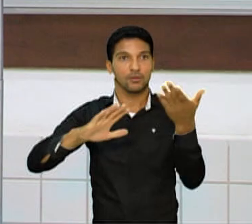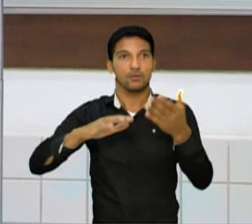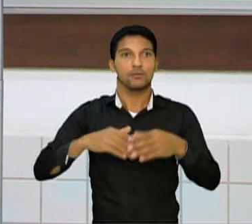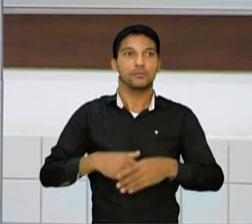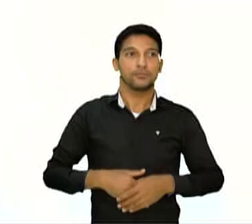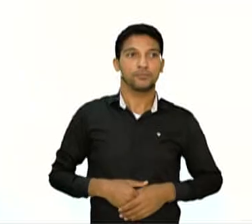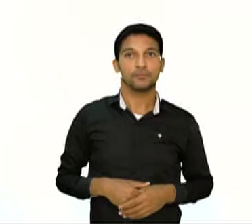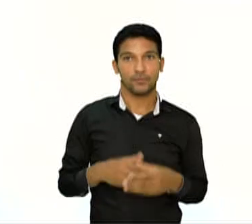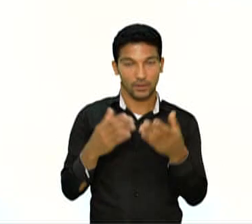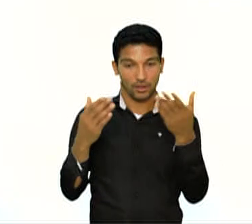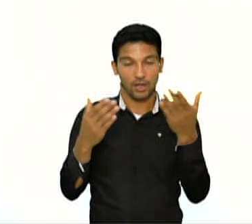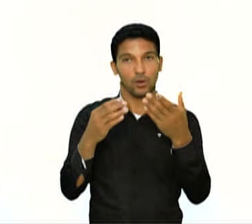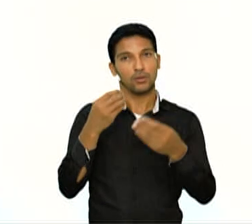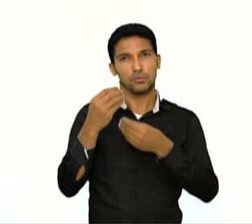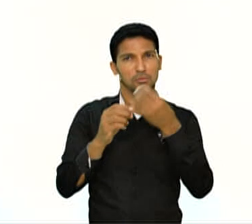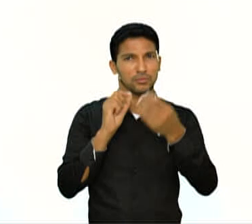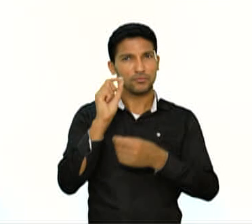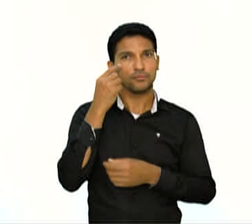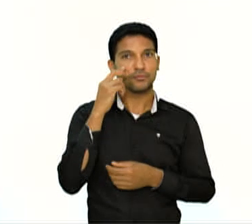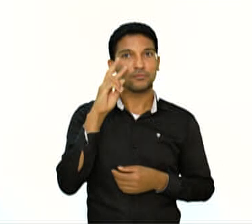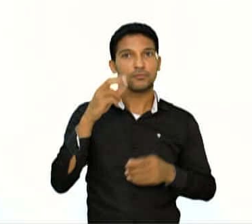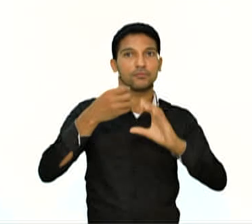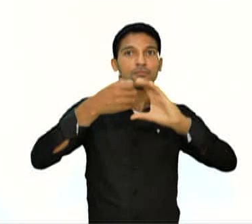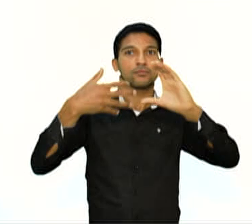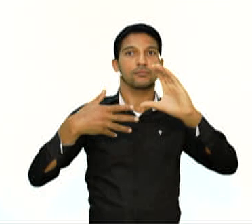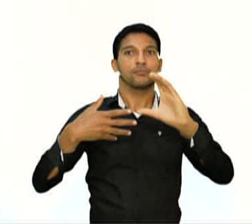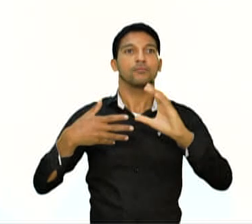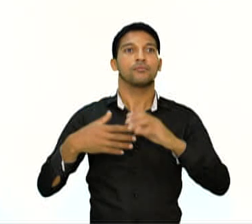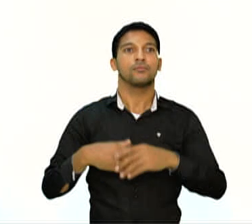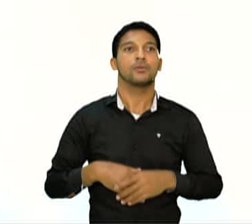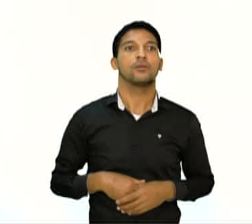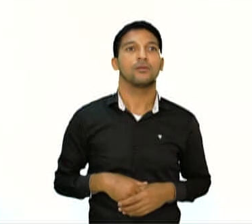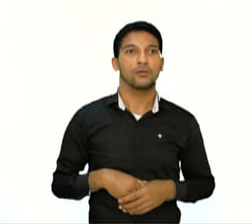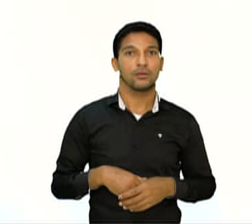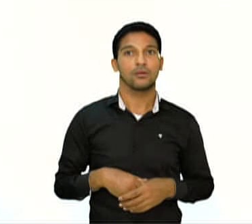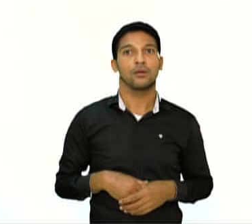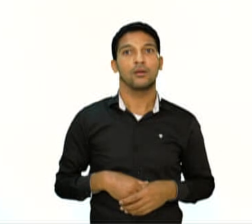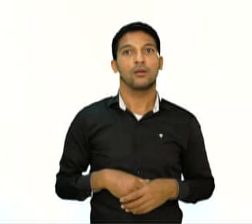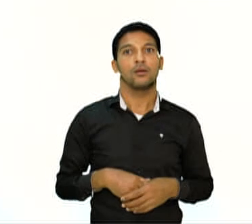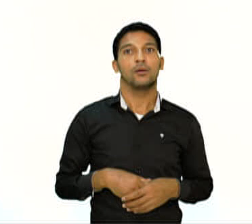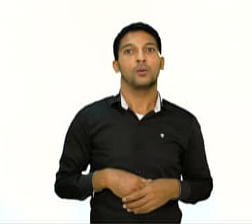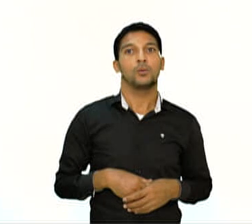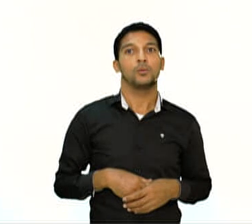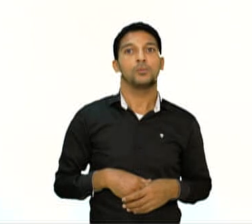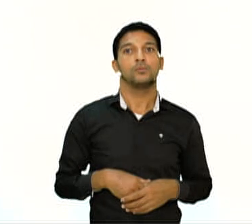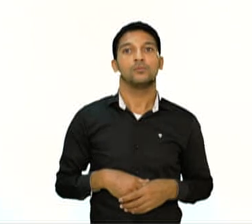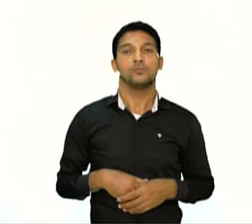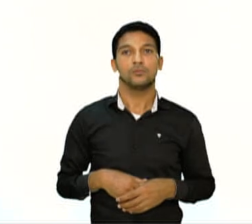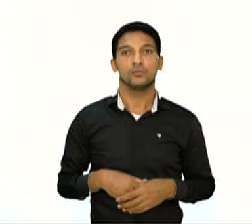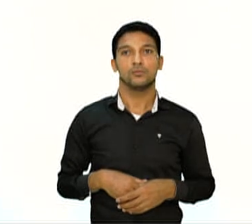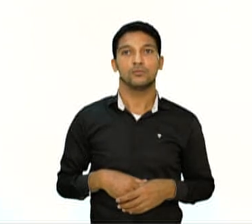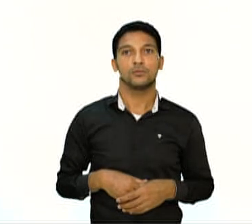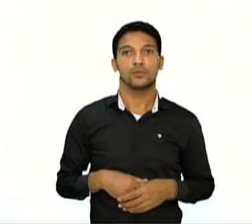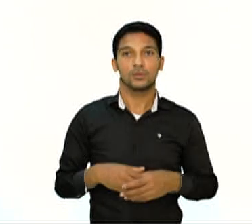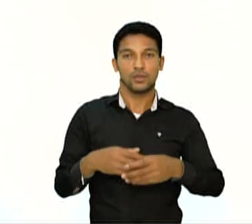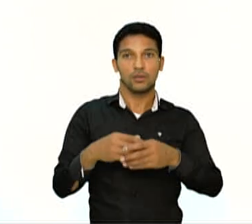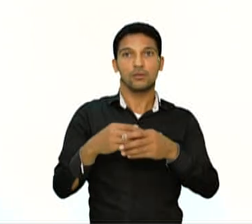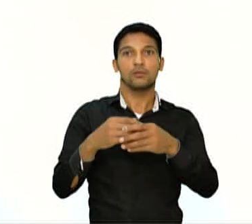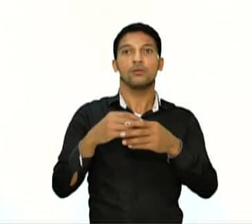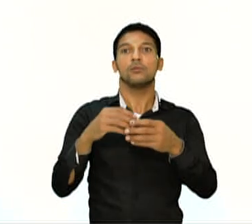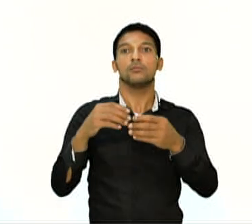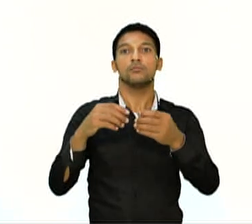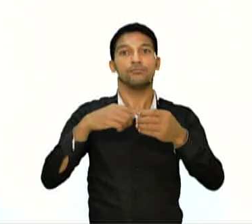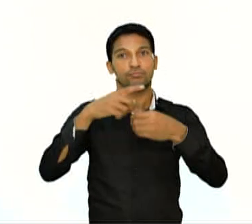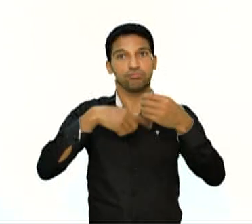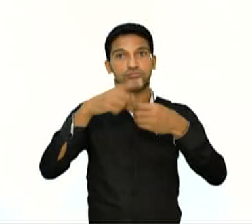literalmente sobre o seguinte aspecto. Os recursos energéticos utilizados atualmente podem ser classificados de